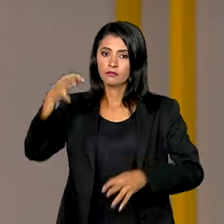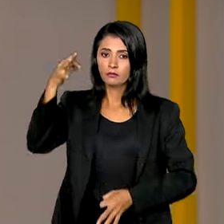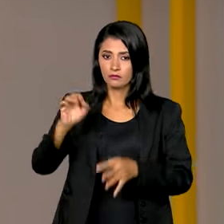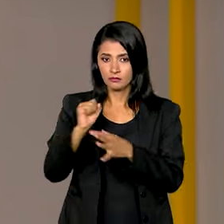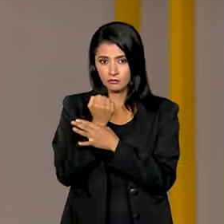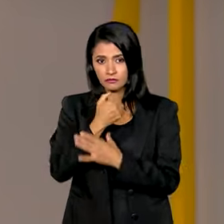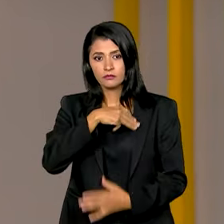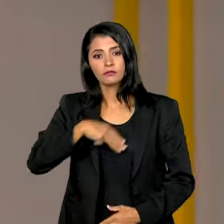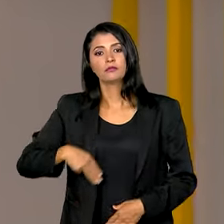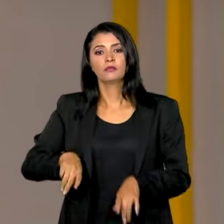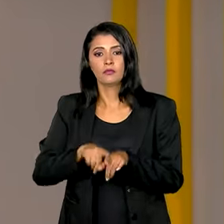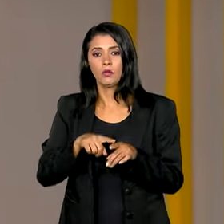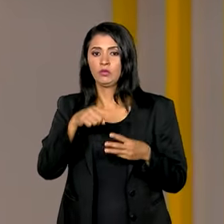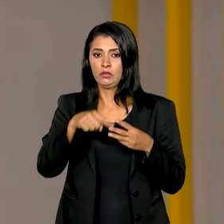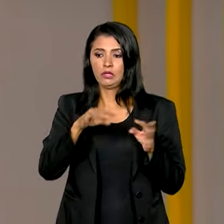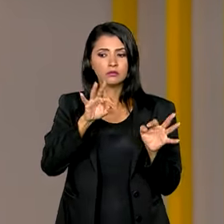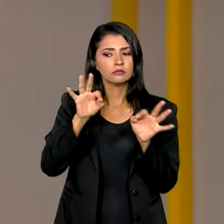Pública também acompanham este caso